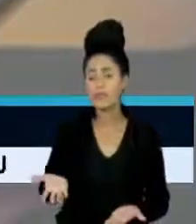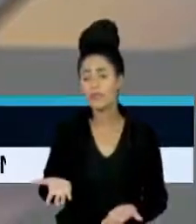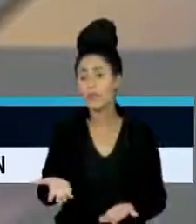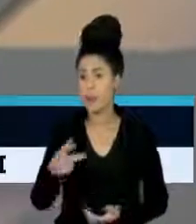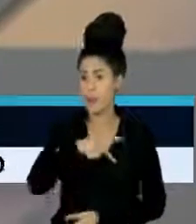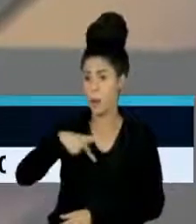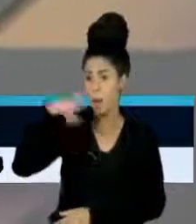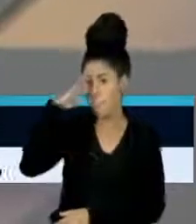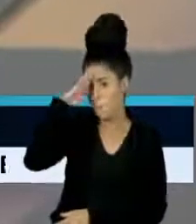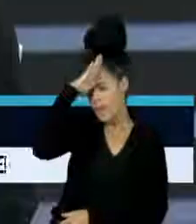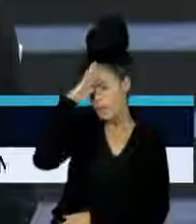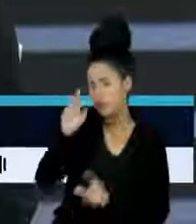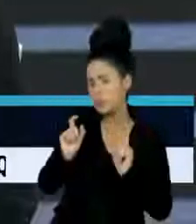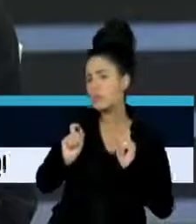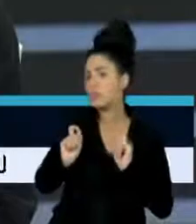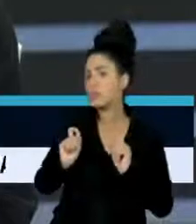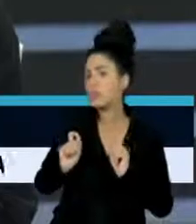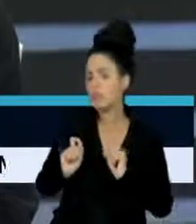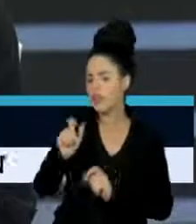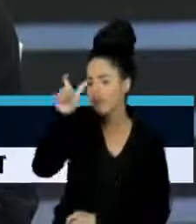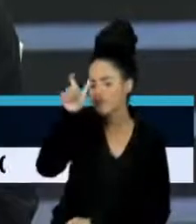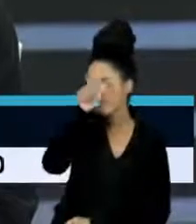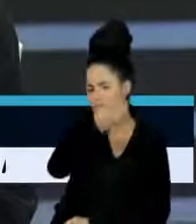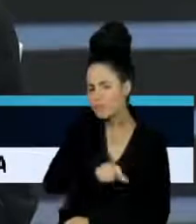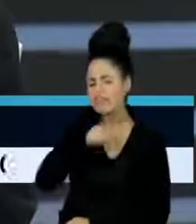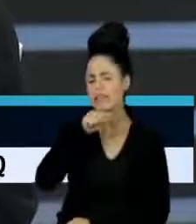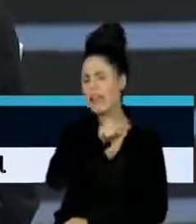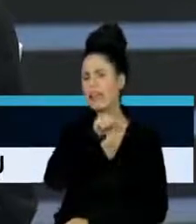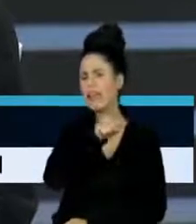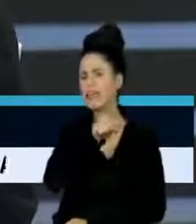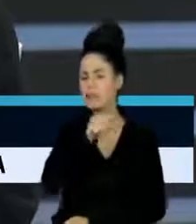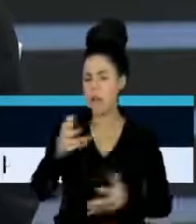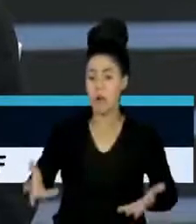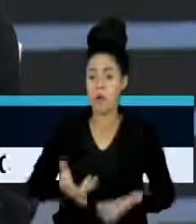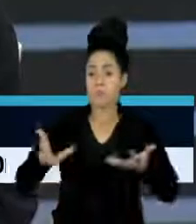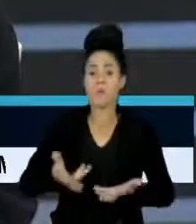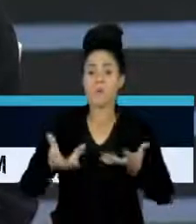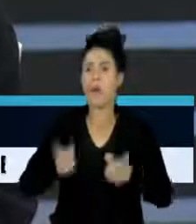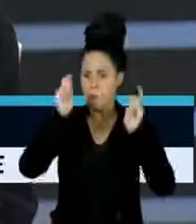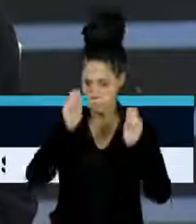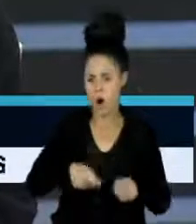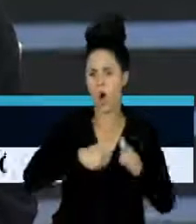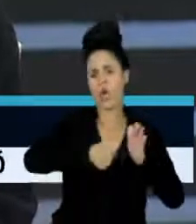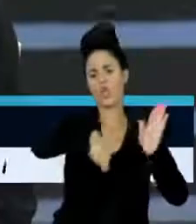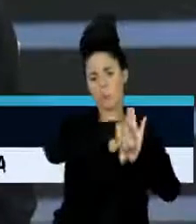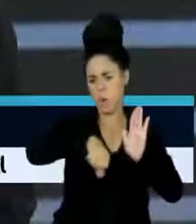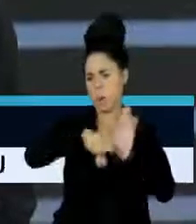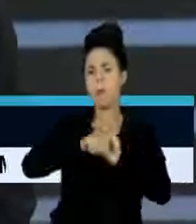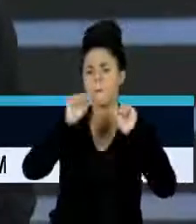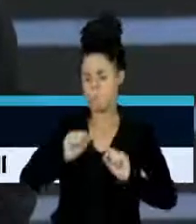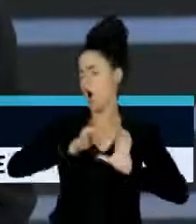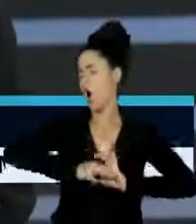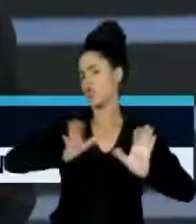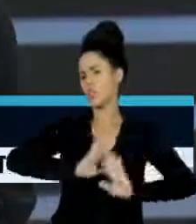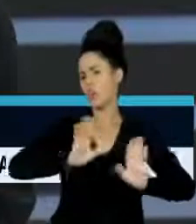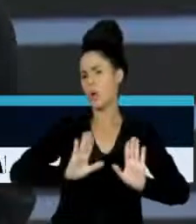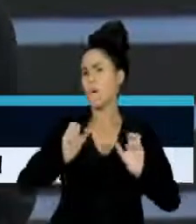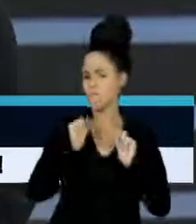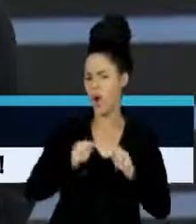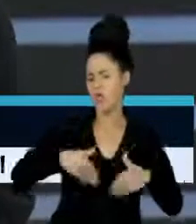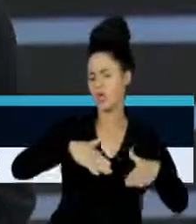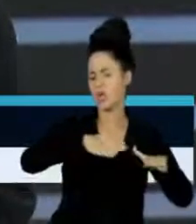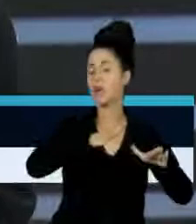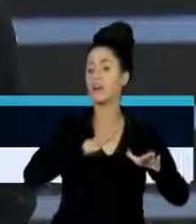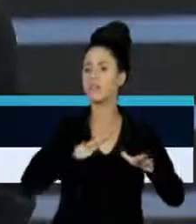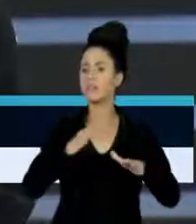presidente Bolsonaro, ele estimulou a ilegalidade na Amazônia. Né?